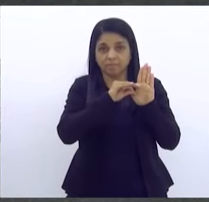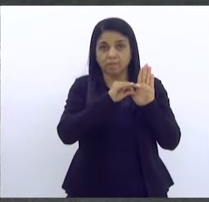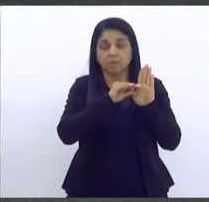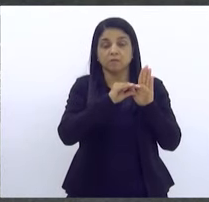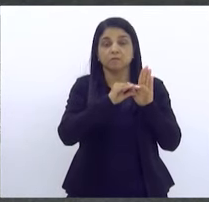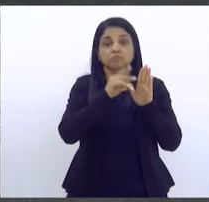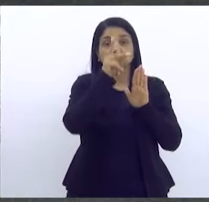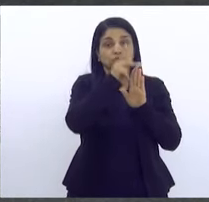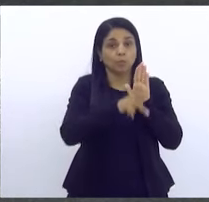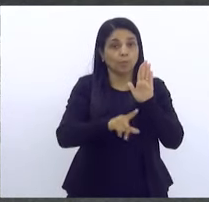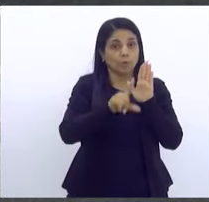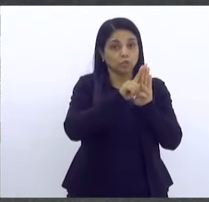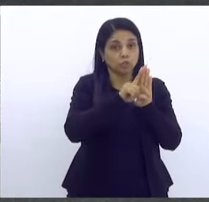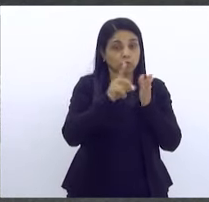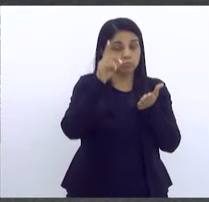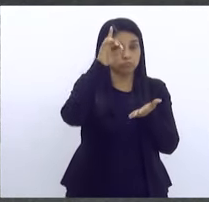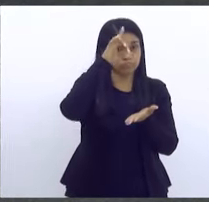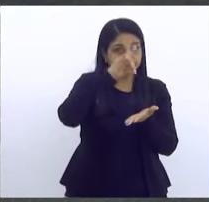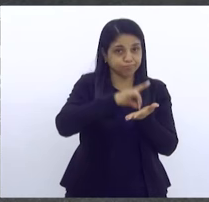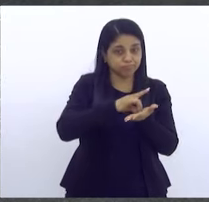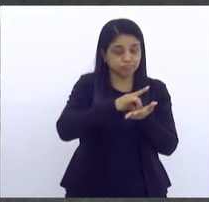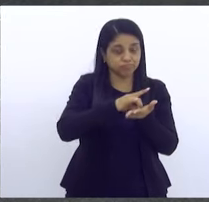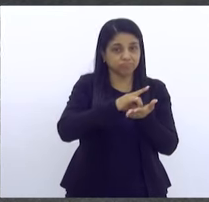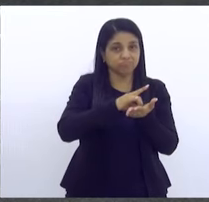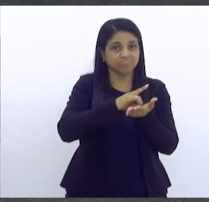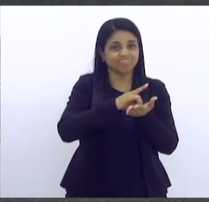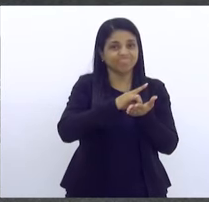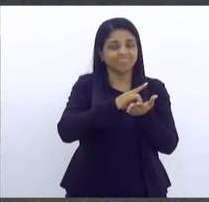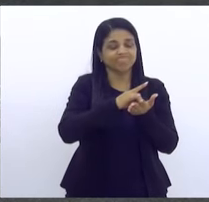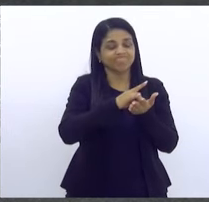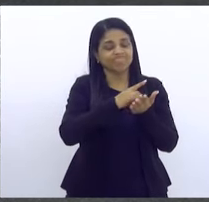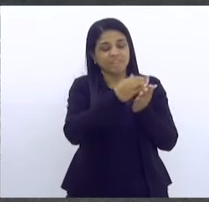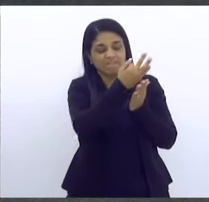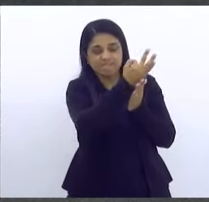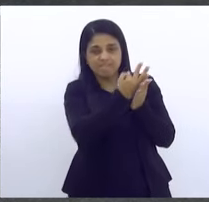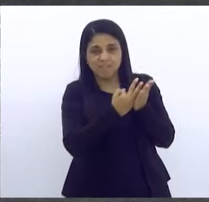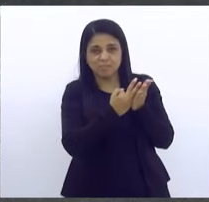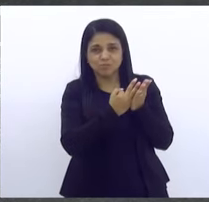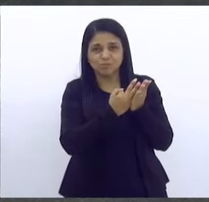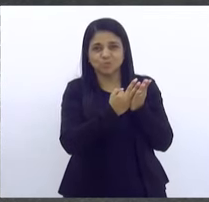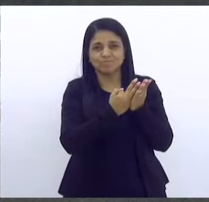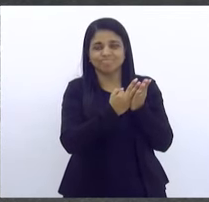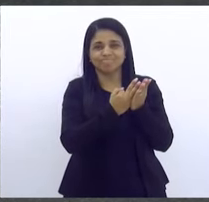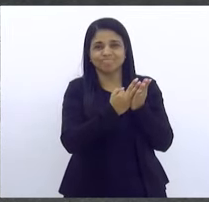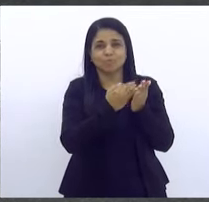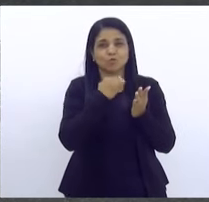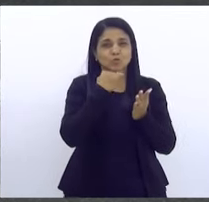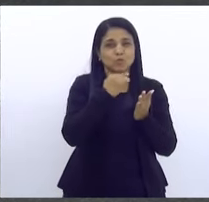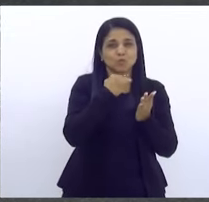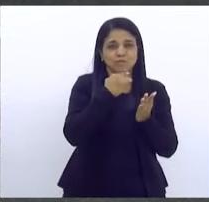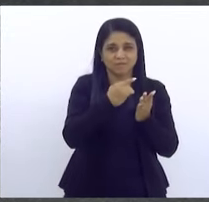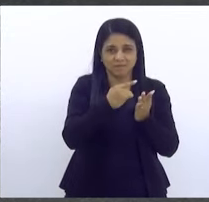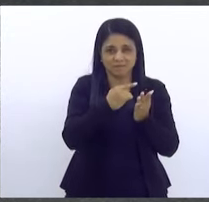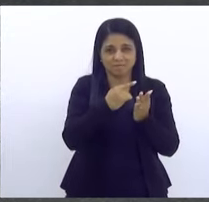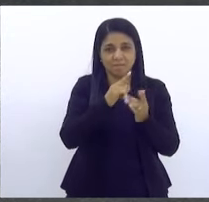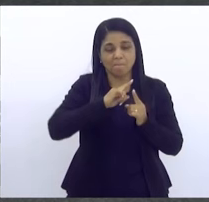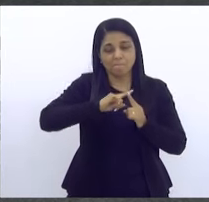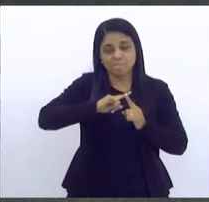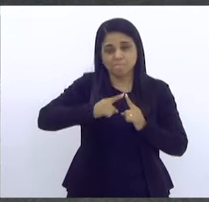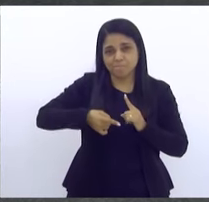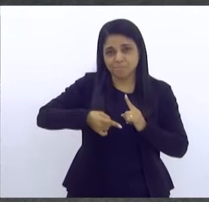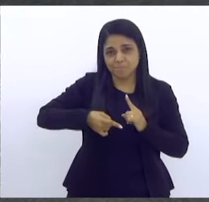projeto original mal redigida, porque deixa dúvidas. Proíbe,